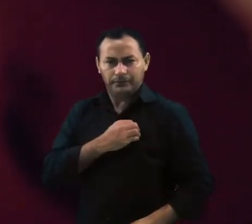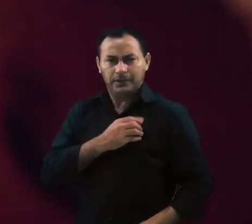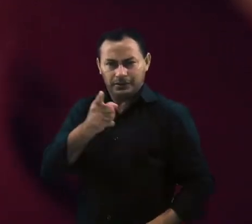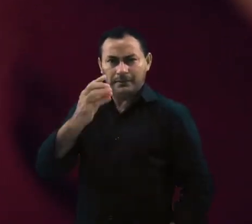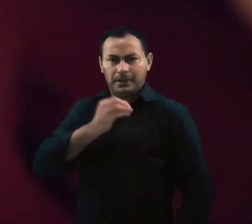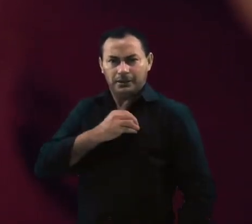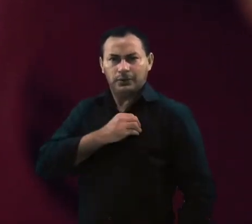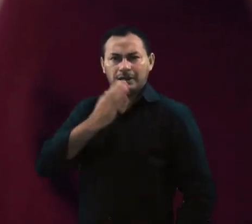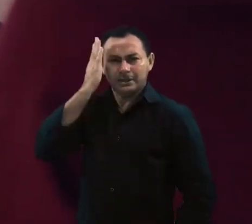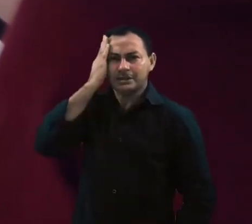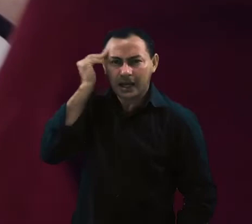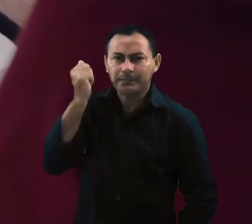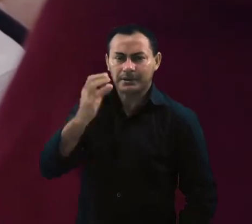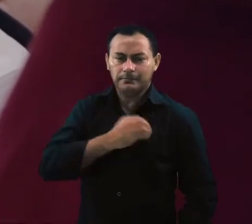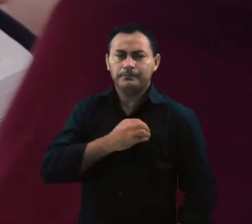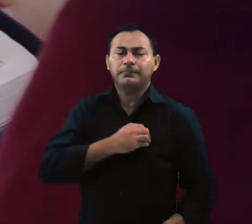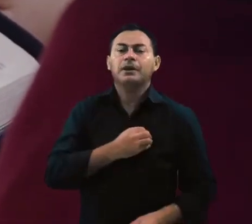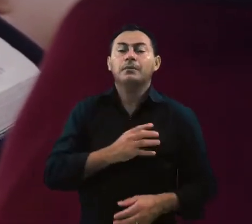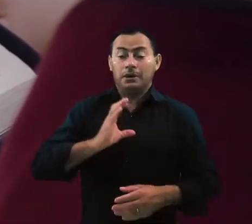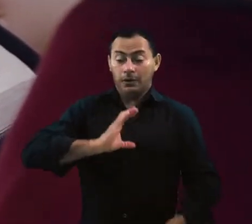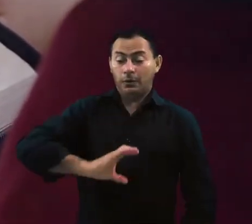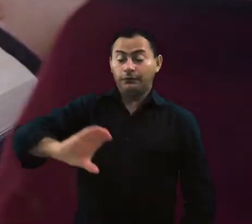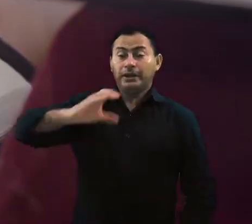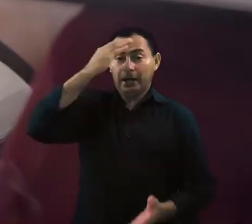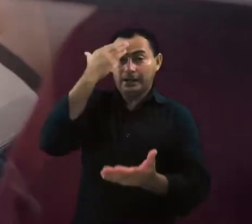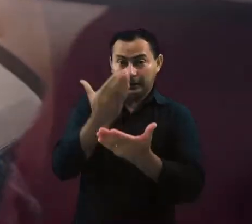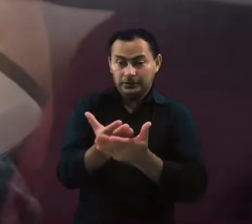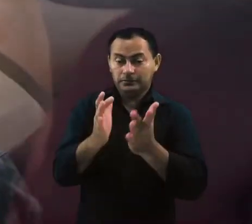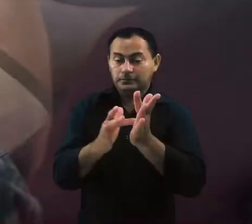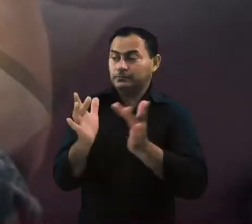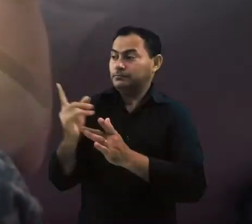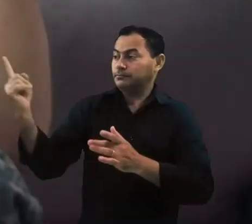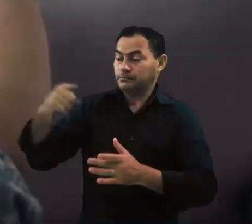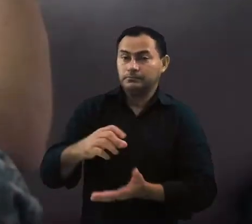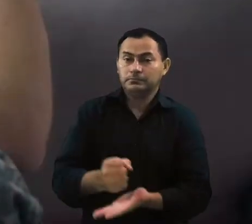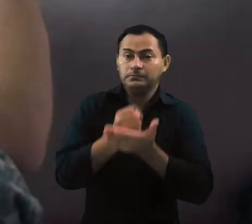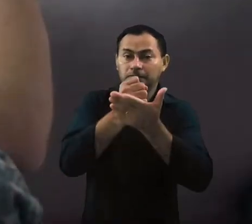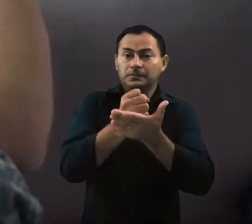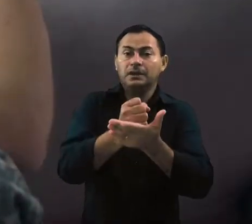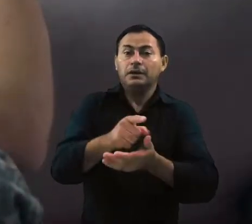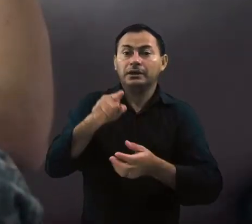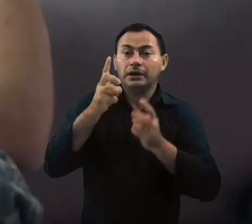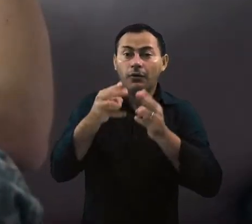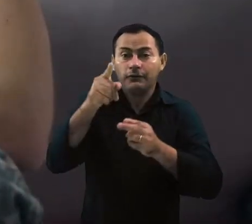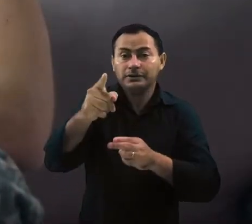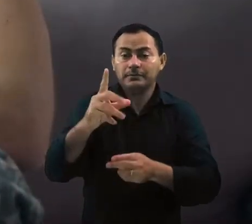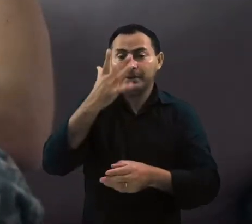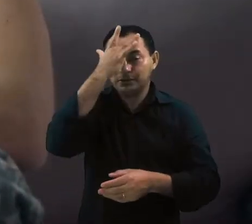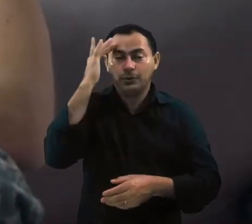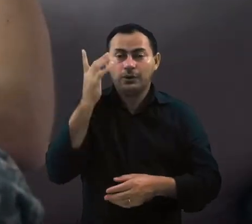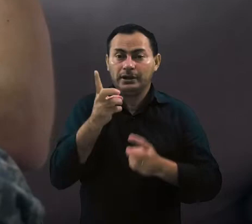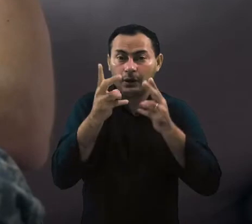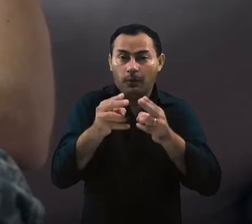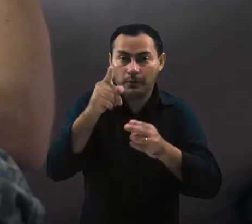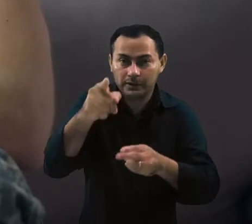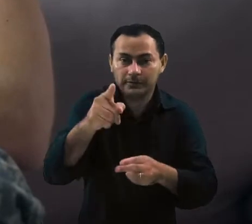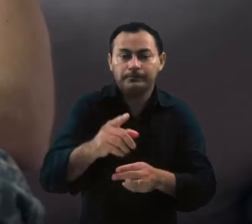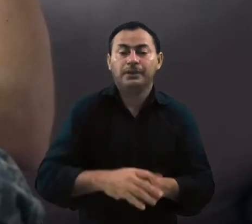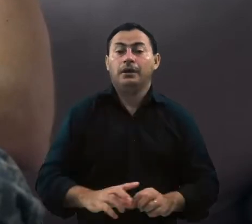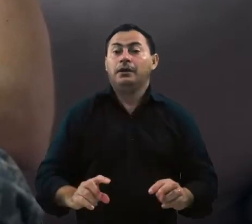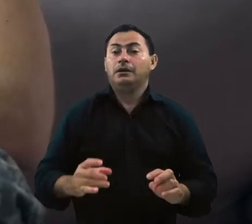pecador um pecador que sabe que é pecador então confie que Jesus Cristo veio justamente para pessoas como você